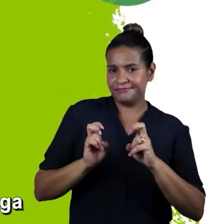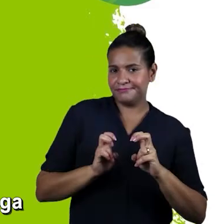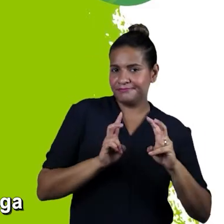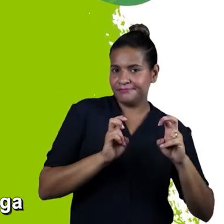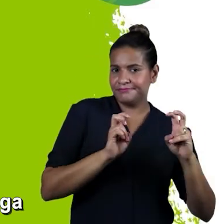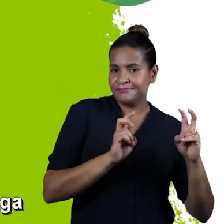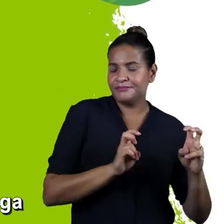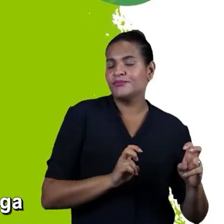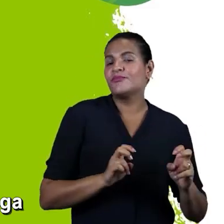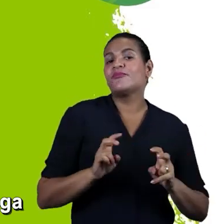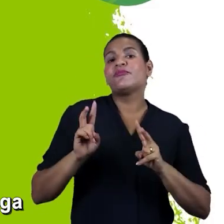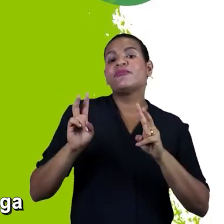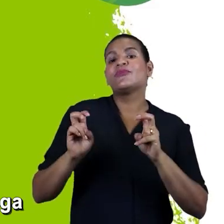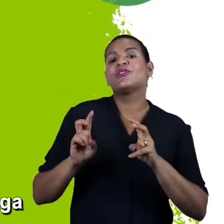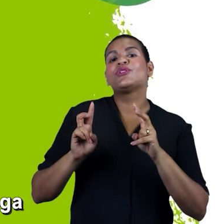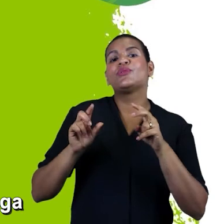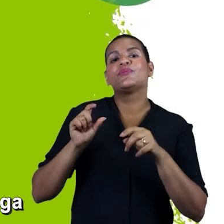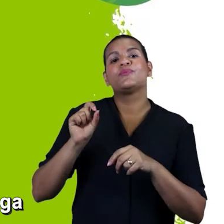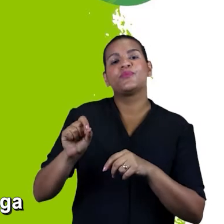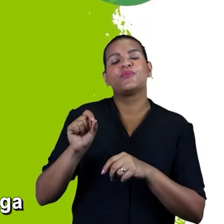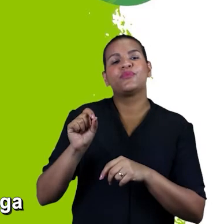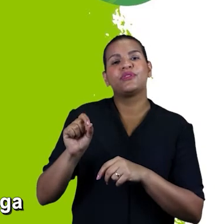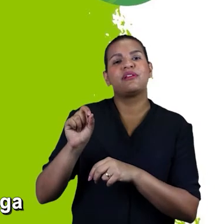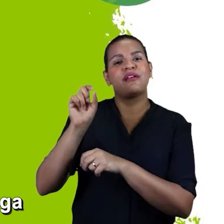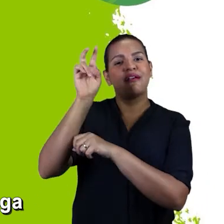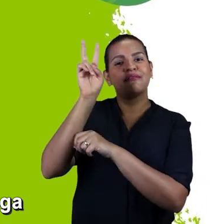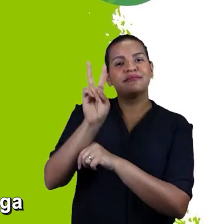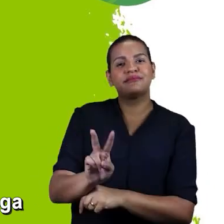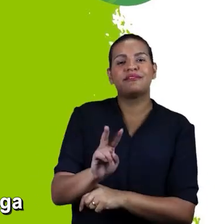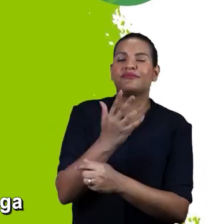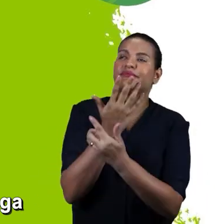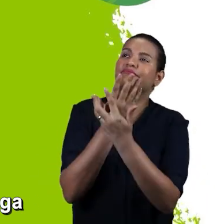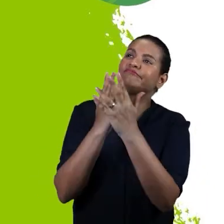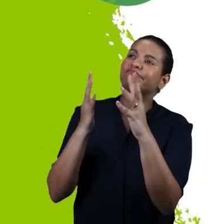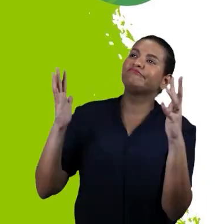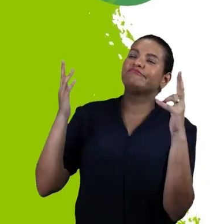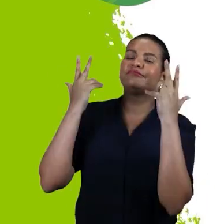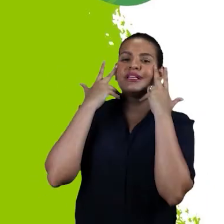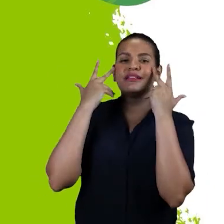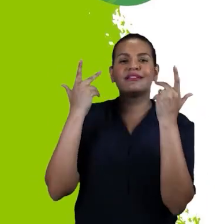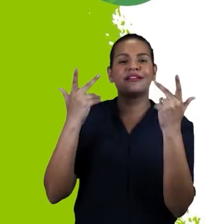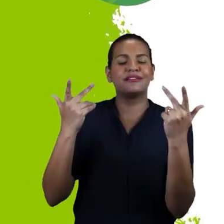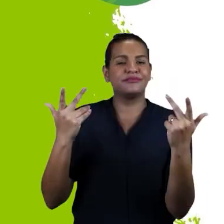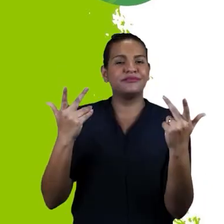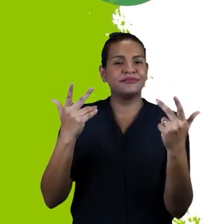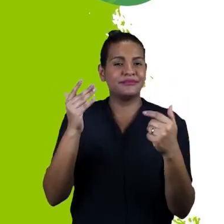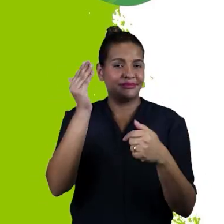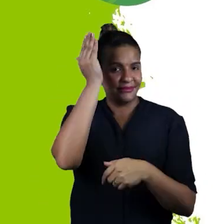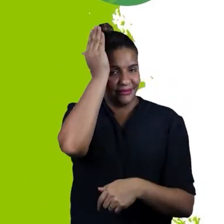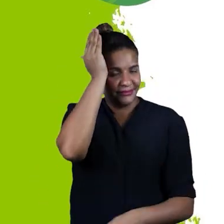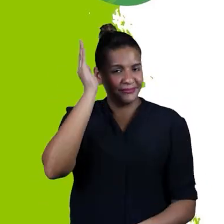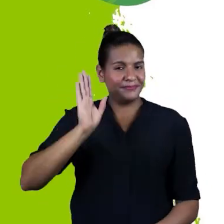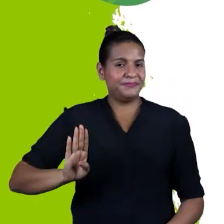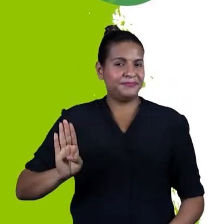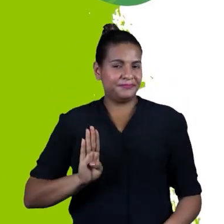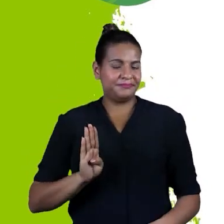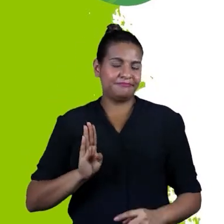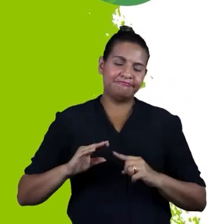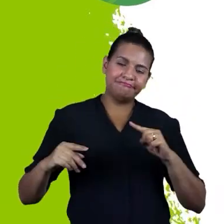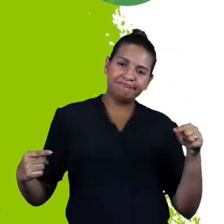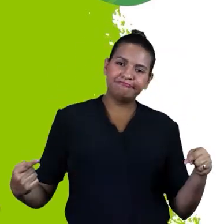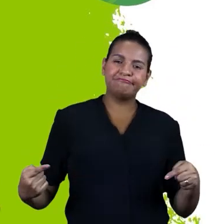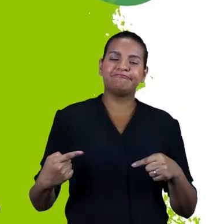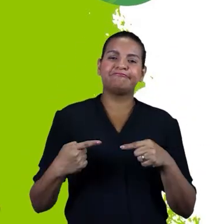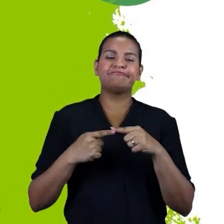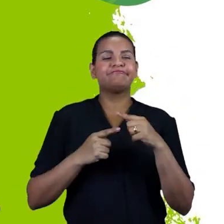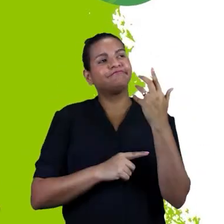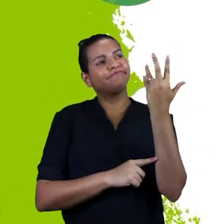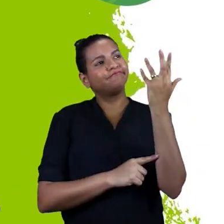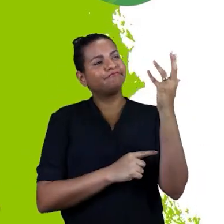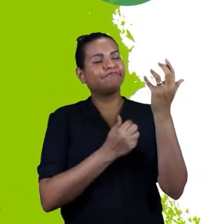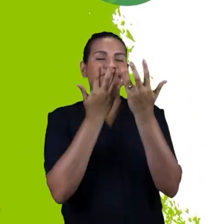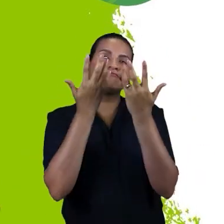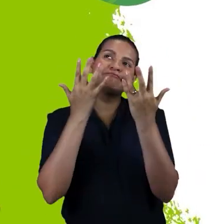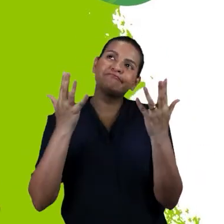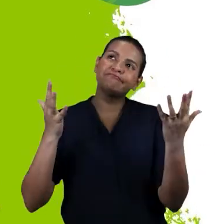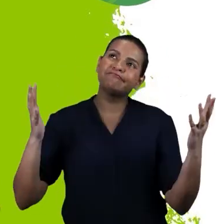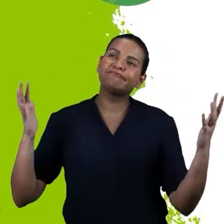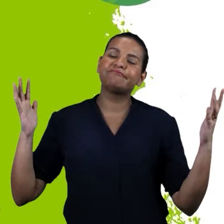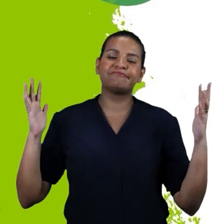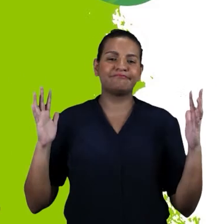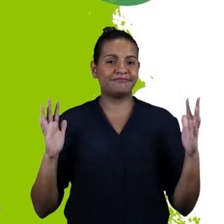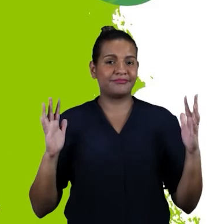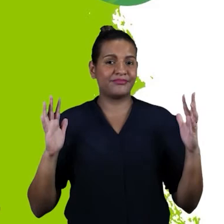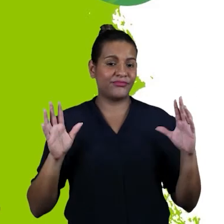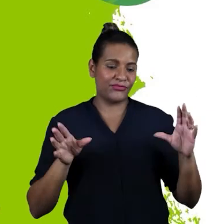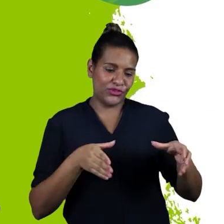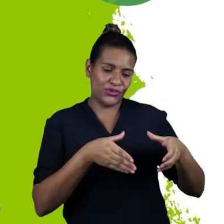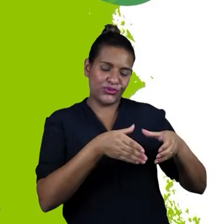Os temas são inspirados pela Reserva Natural SESC Bertioga e questões relacionadas ao meio ambiente e aos territórios